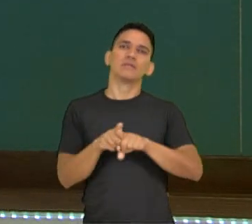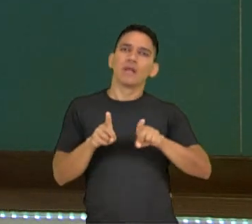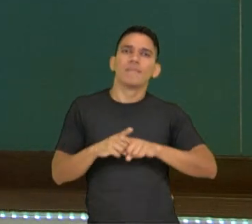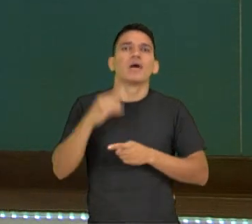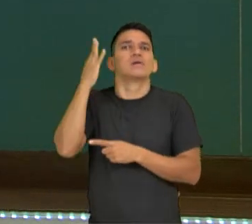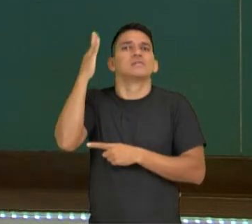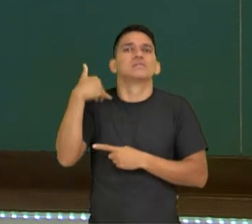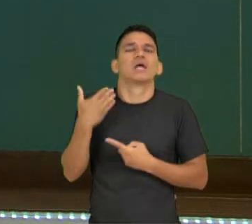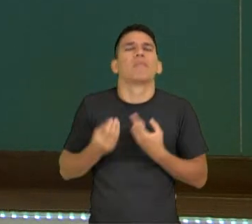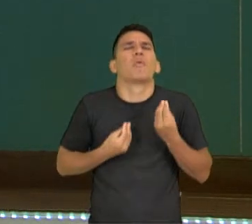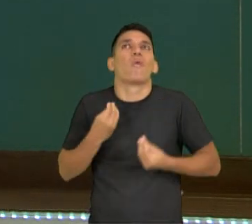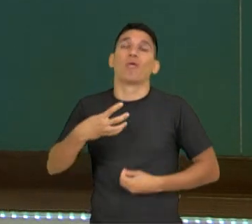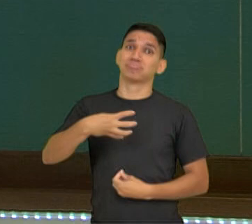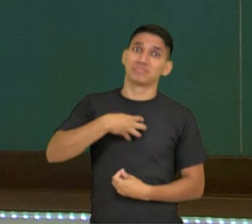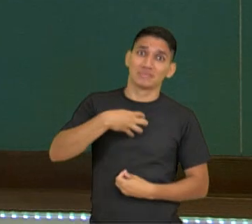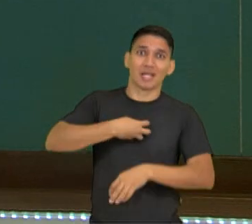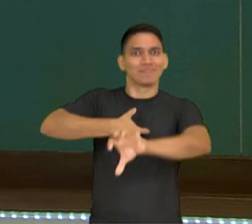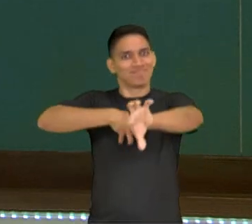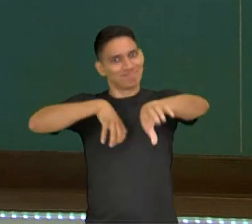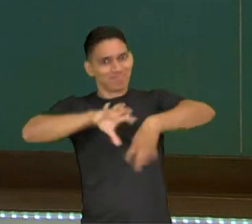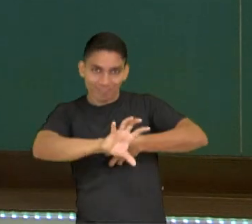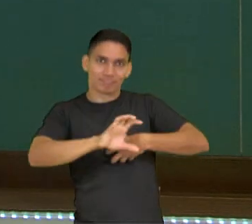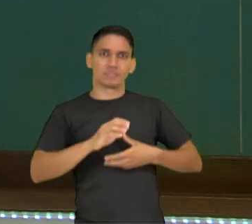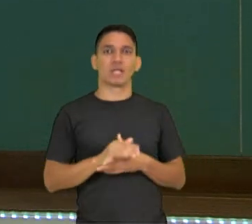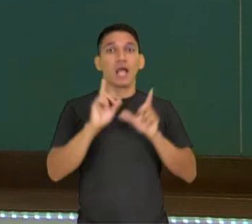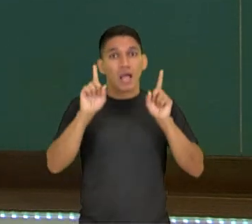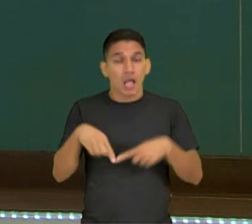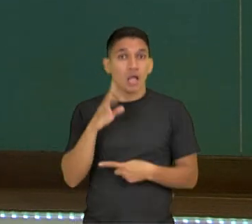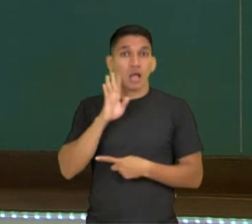a questão também aqui é muito legal essa atividade, porque daí a